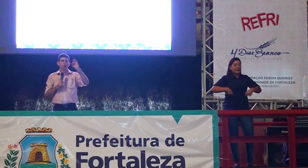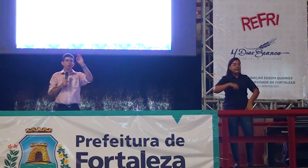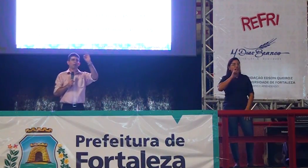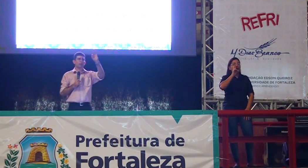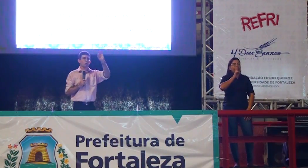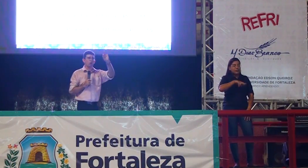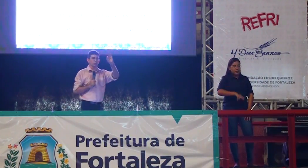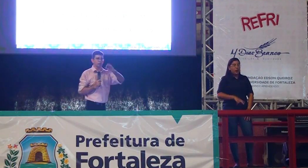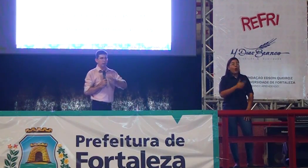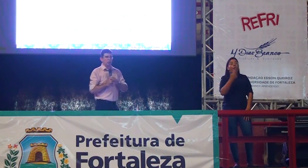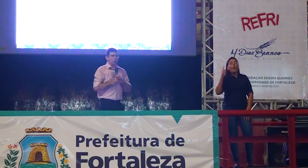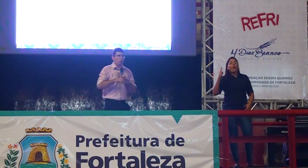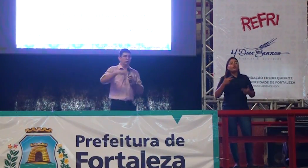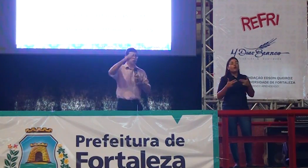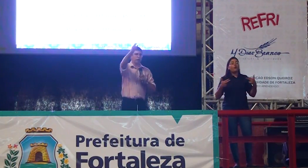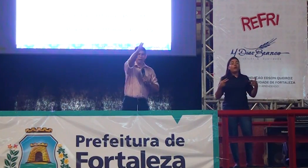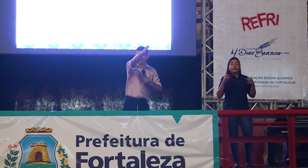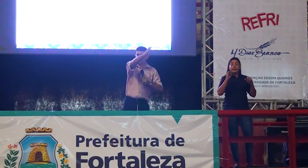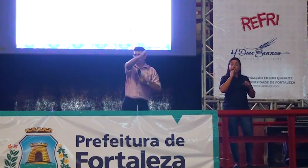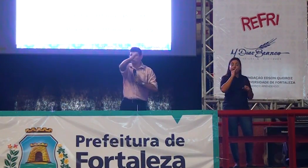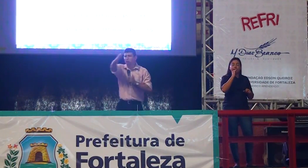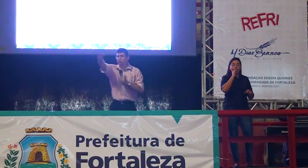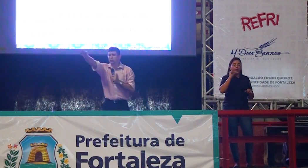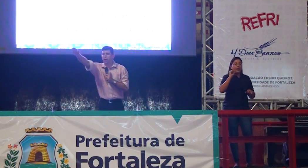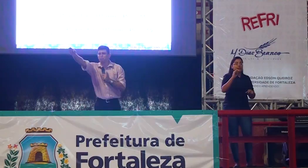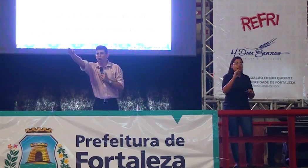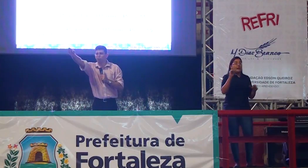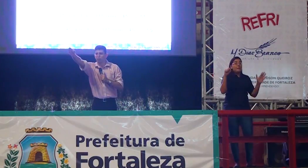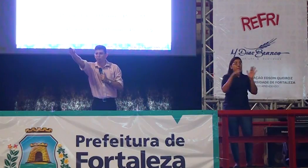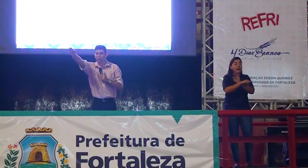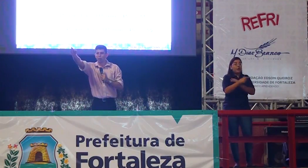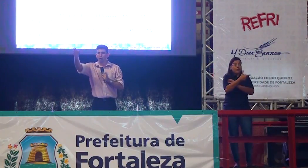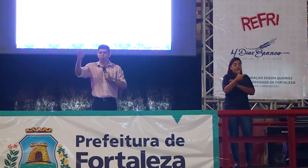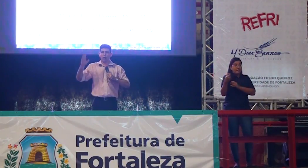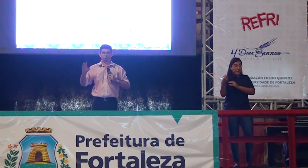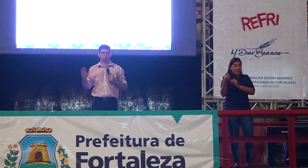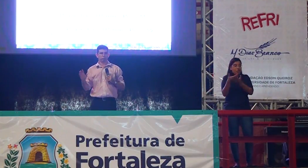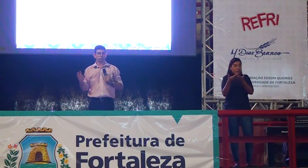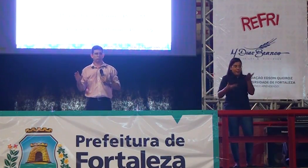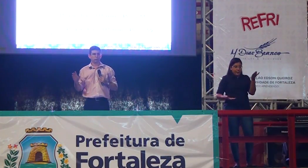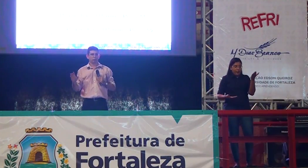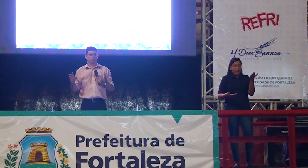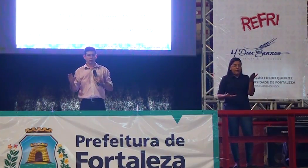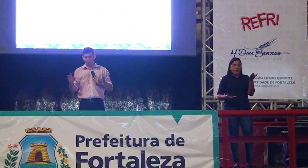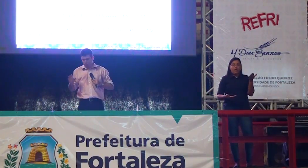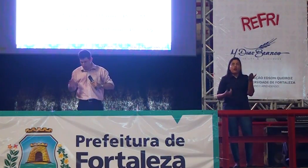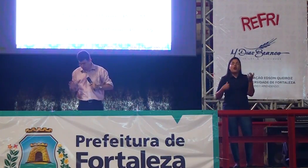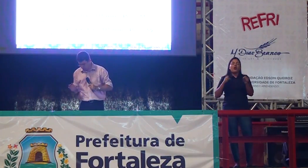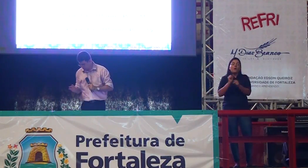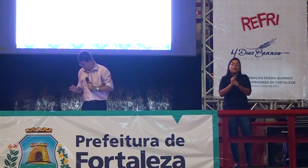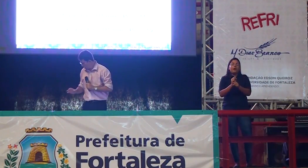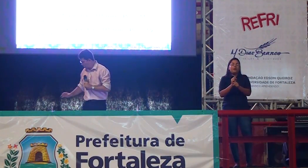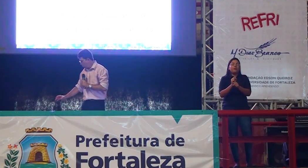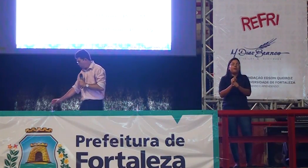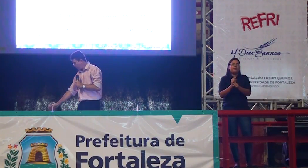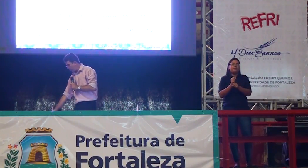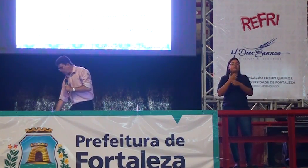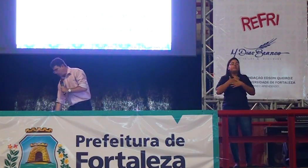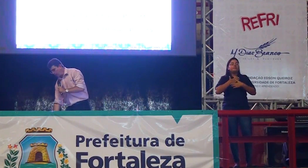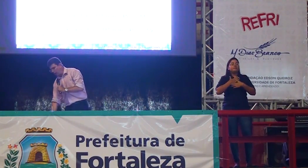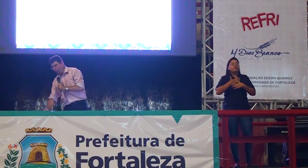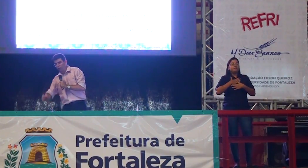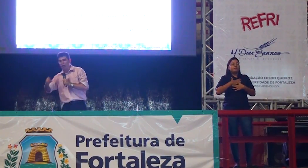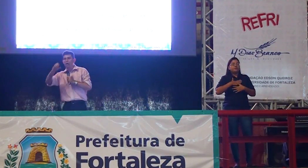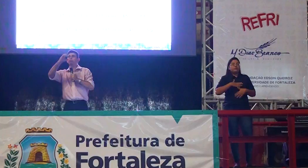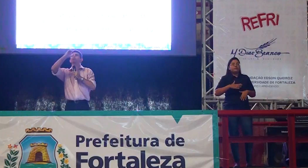respondidas. Outra coisa, quando chega na questão 20 da prova, eu paro,